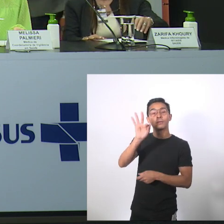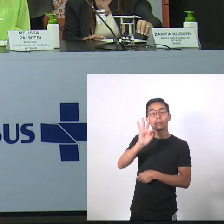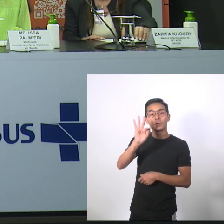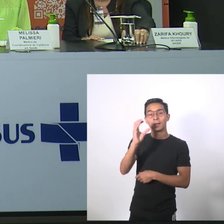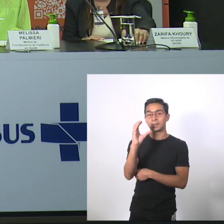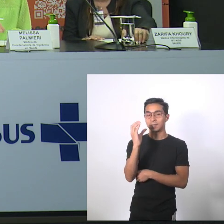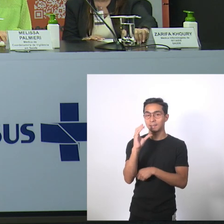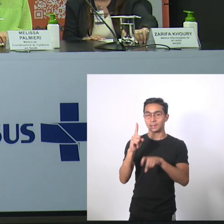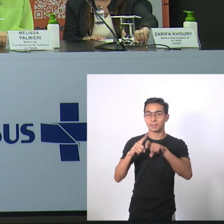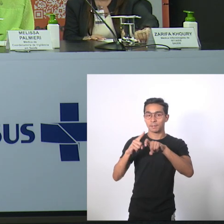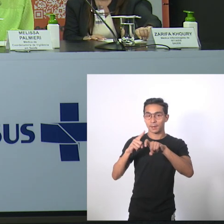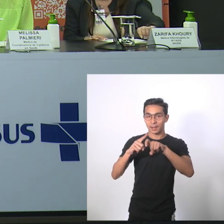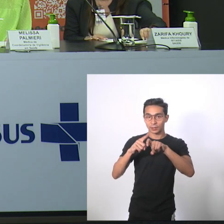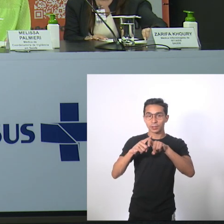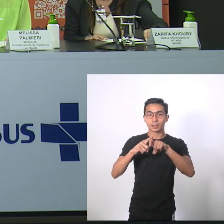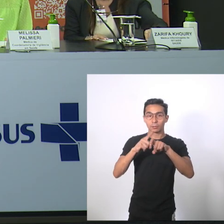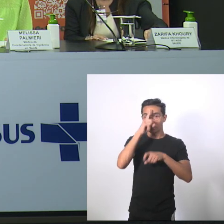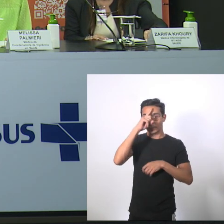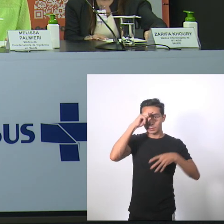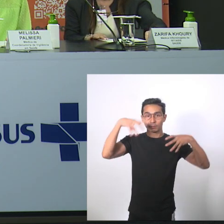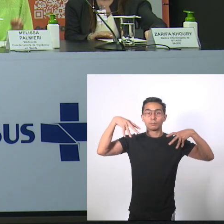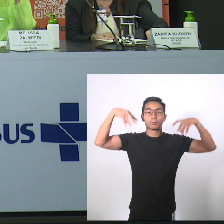da Santa Casa de São Paulo.